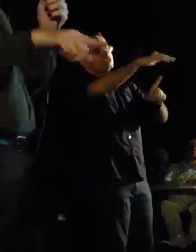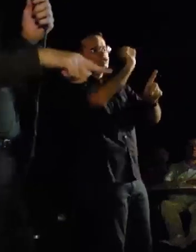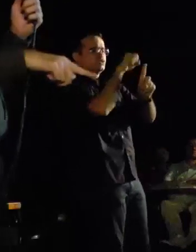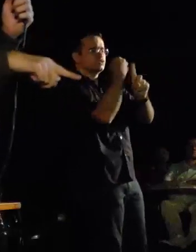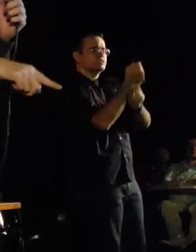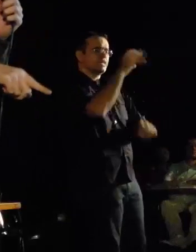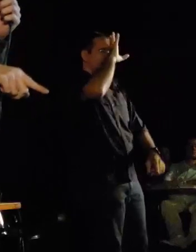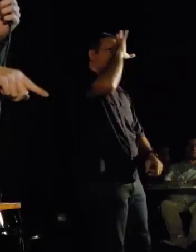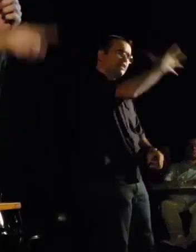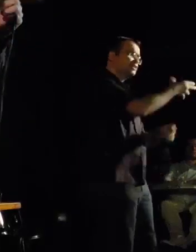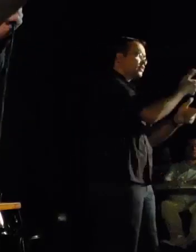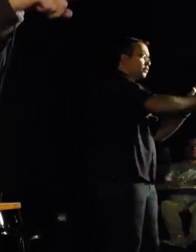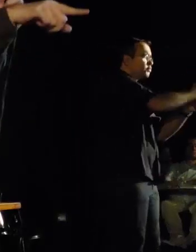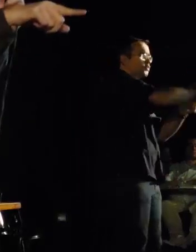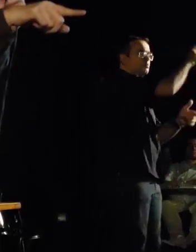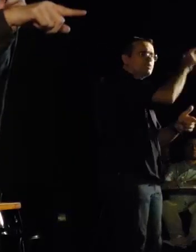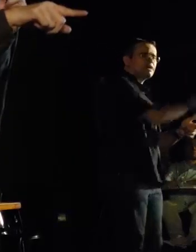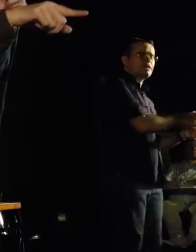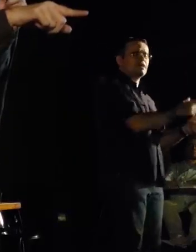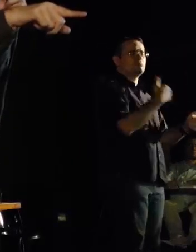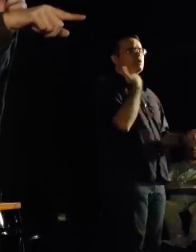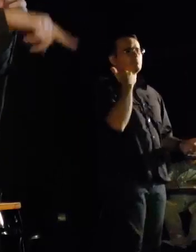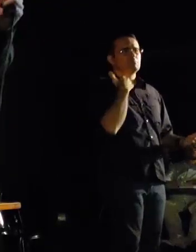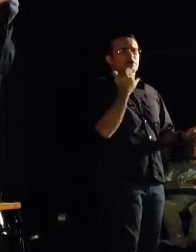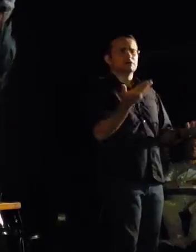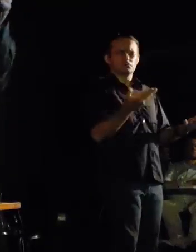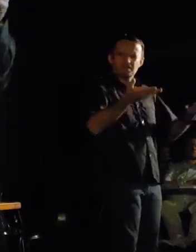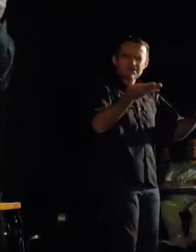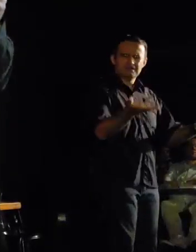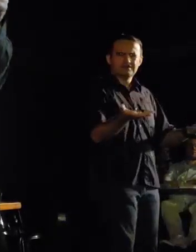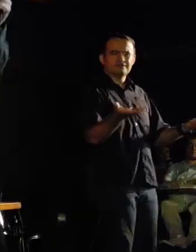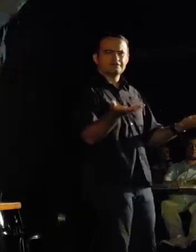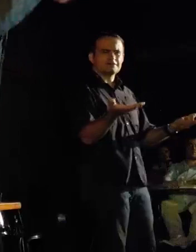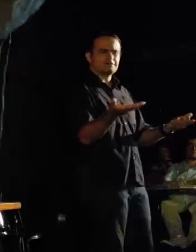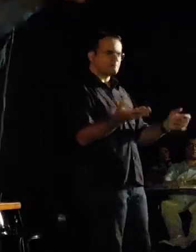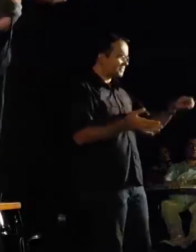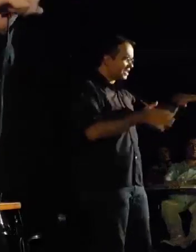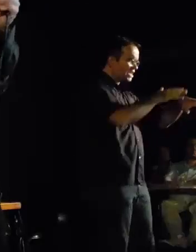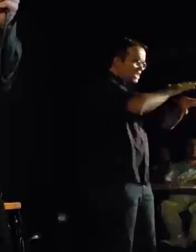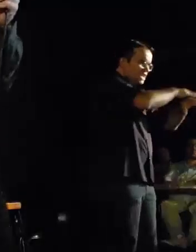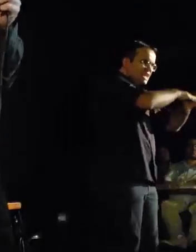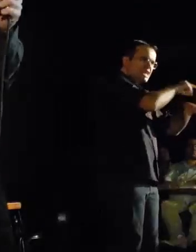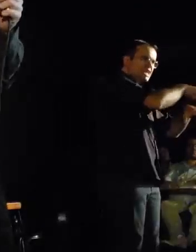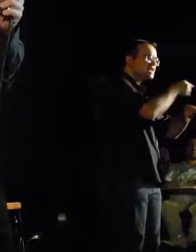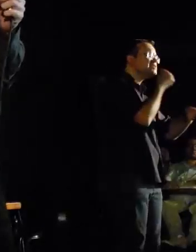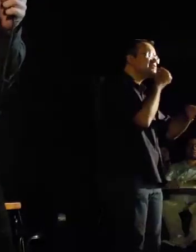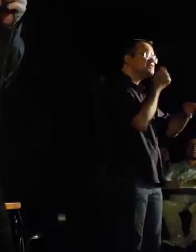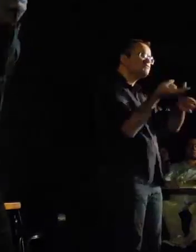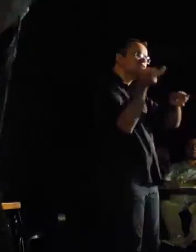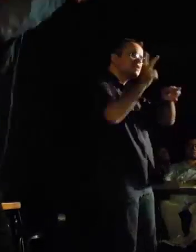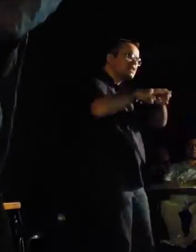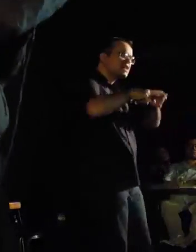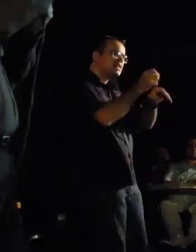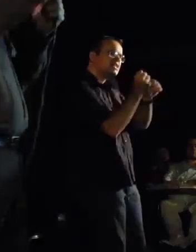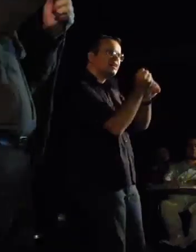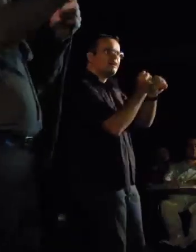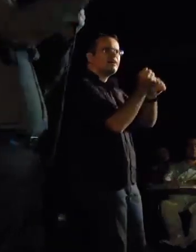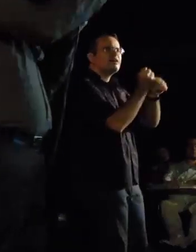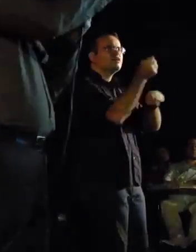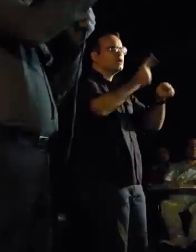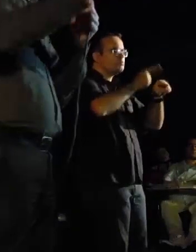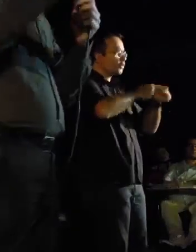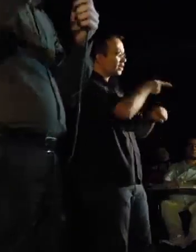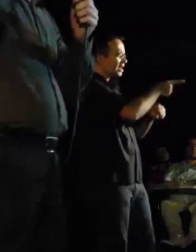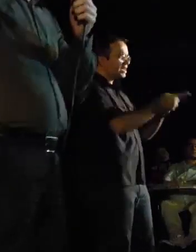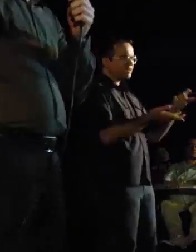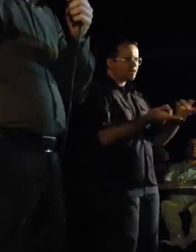sobre austeridade. Eles. Certo? Aqueles que já deveriam estar há muito tempo na cadeia, pela maneira com que eles